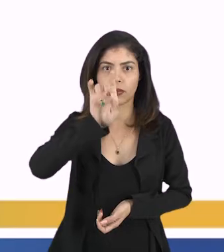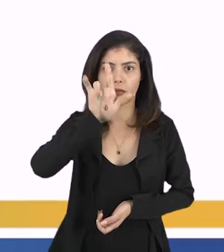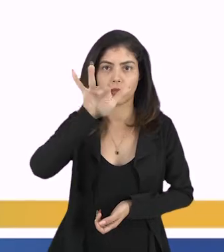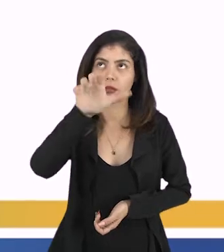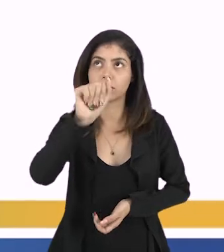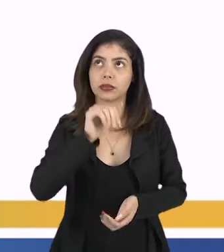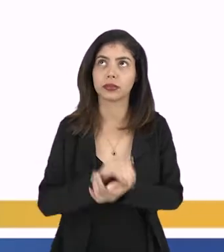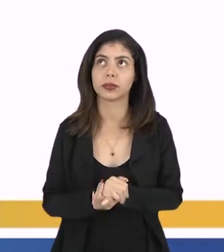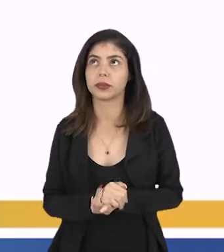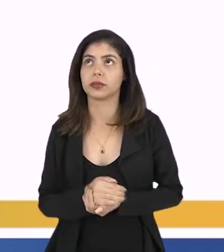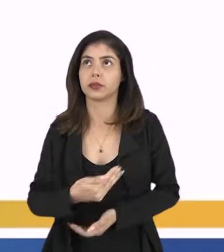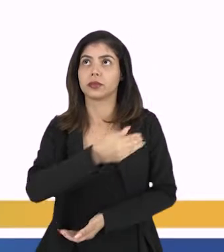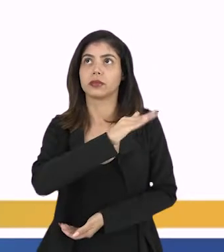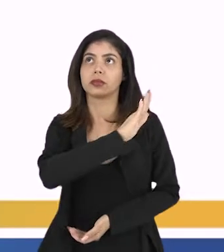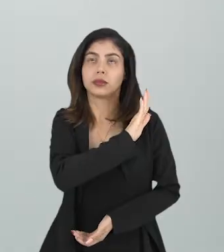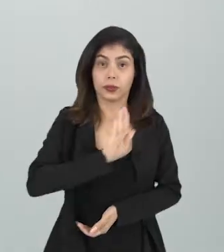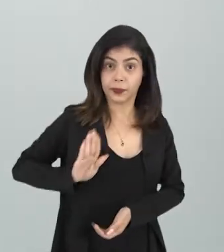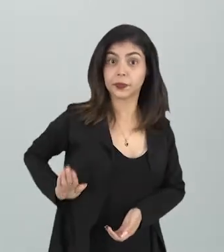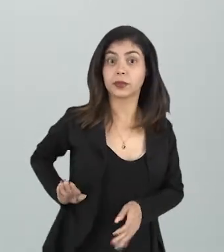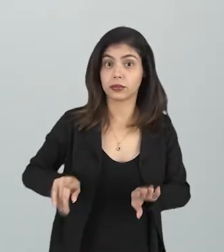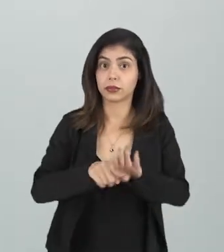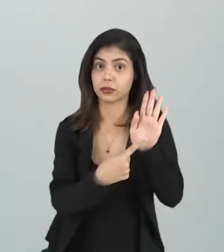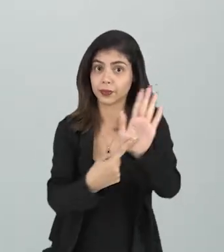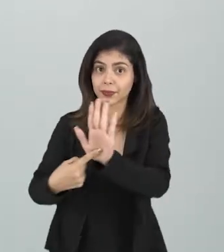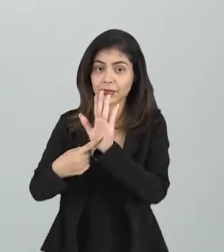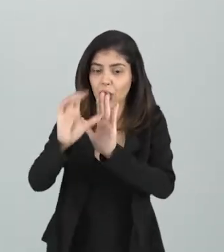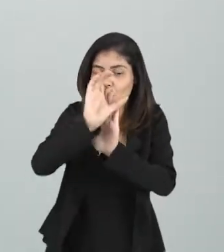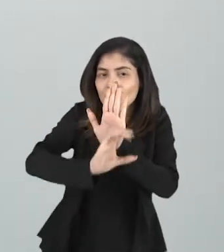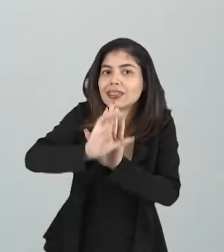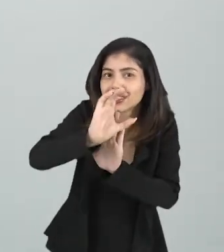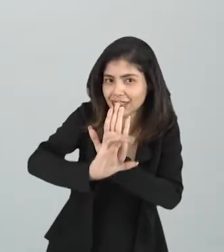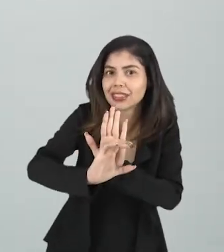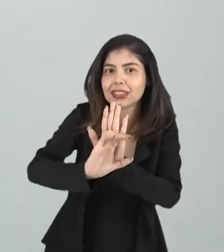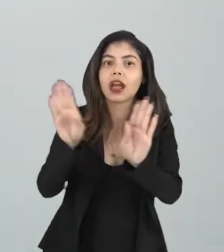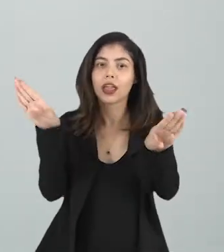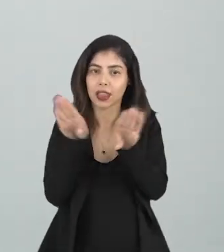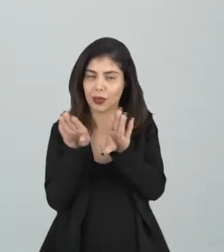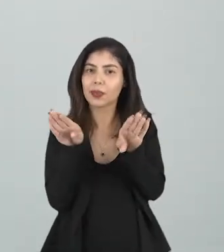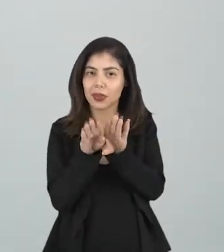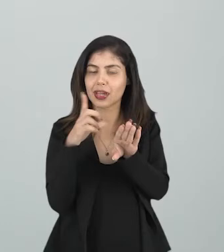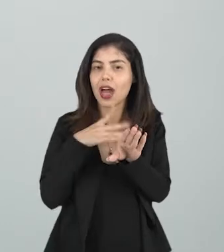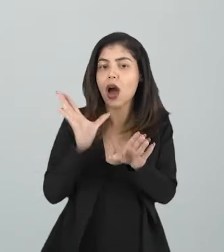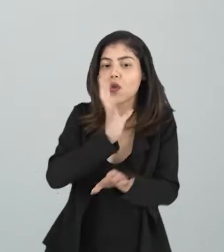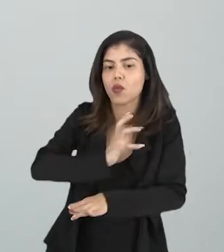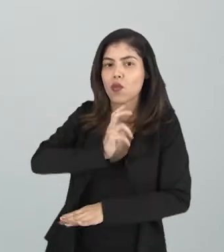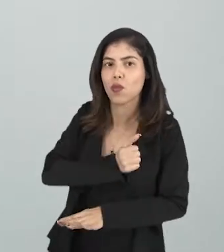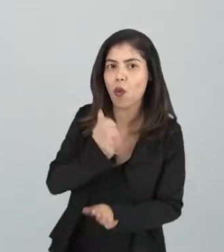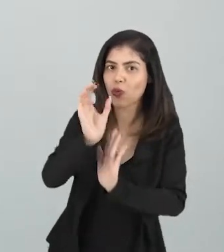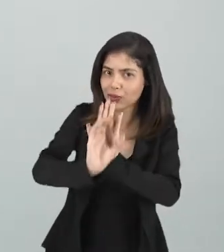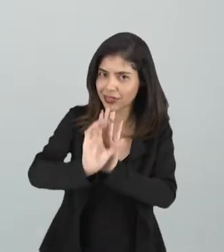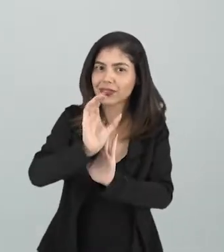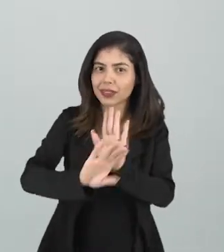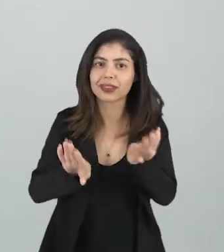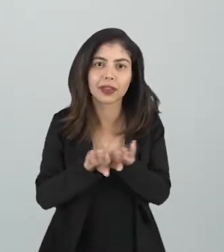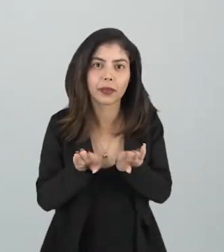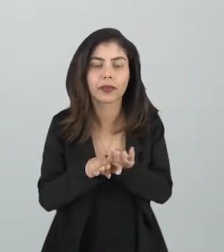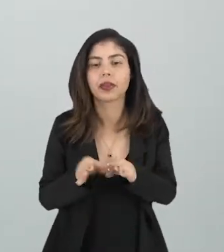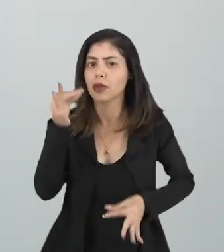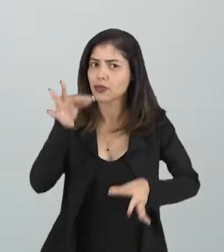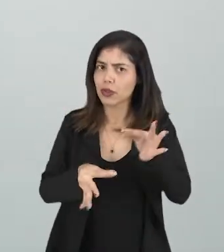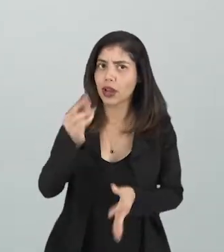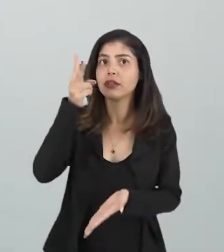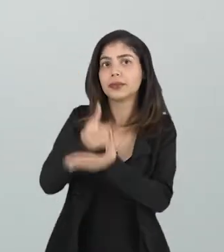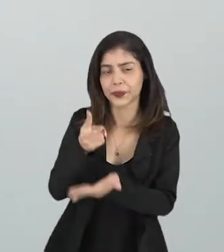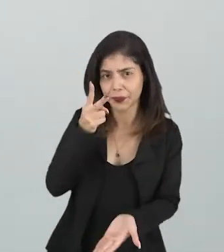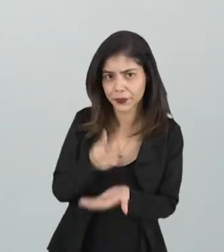como justiça, né? Como conceitos de amor, né? Então a justiça vai sempre ser